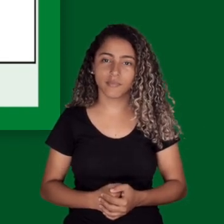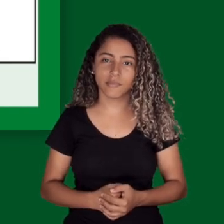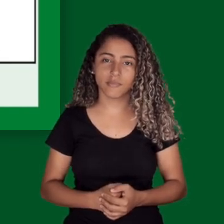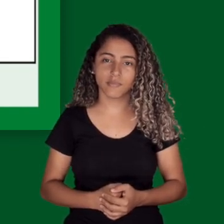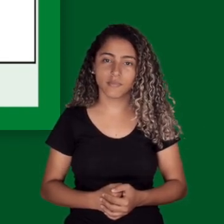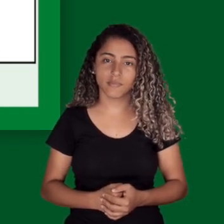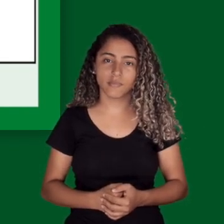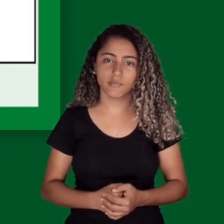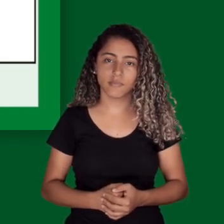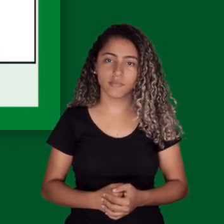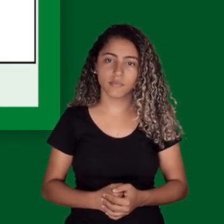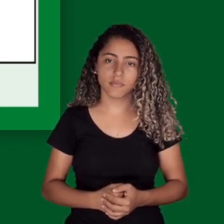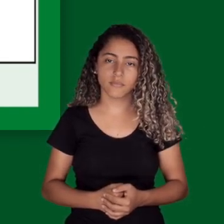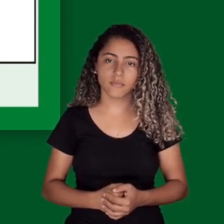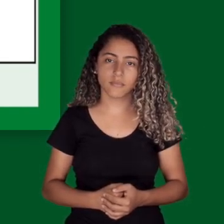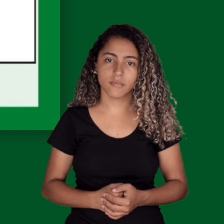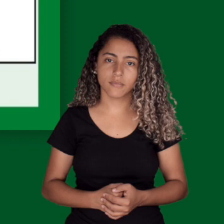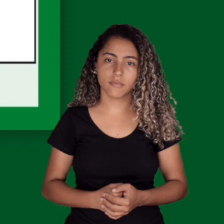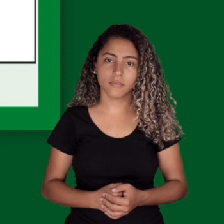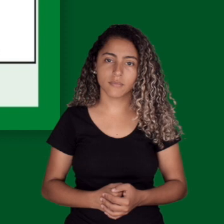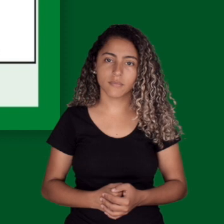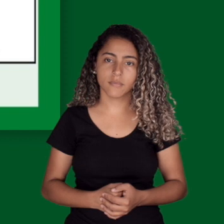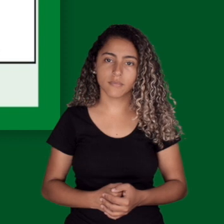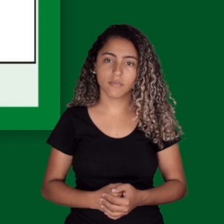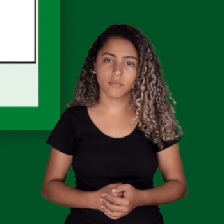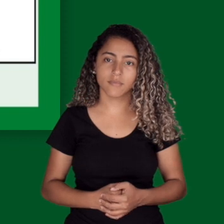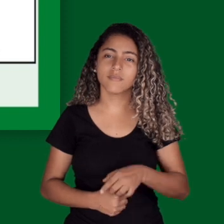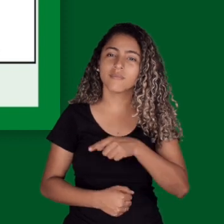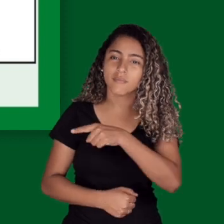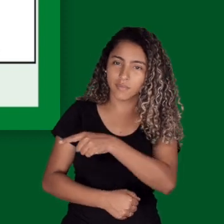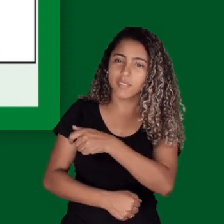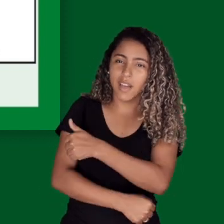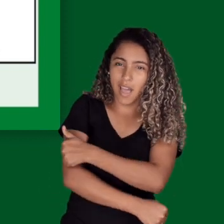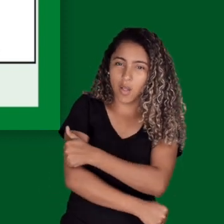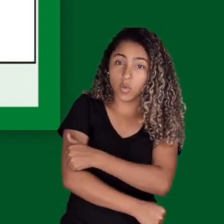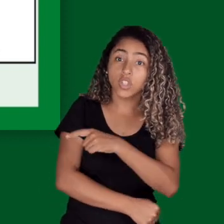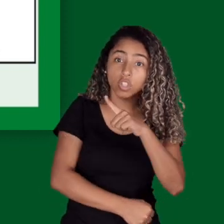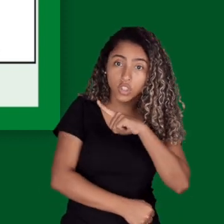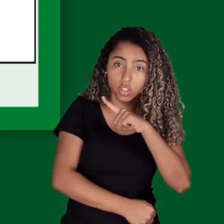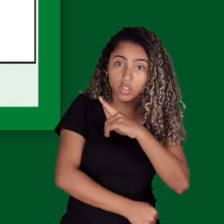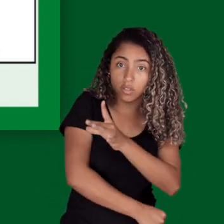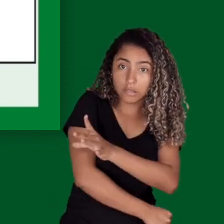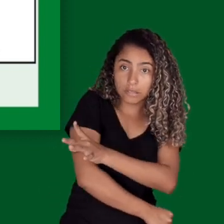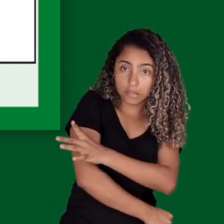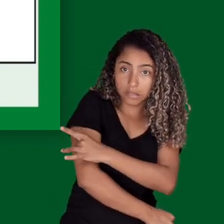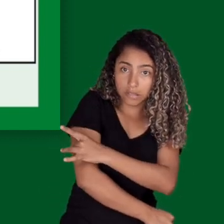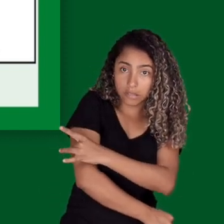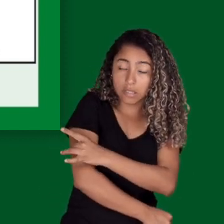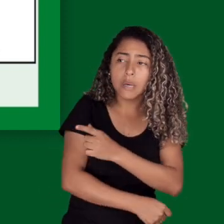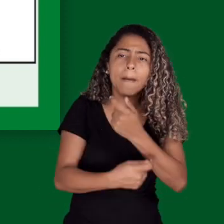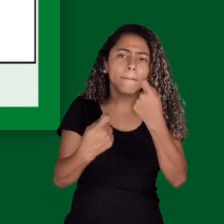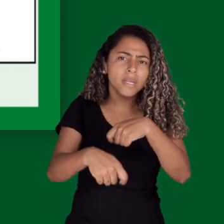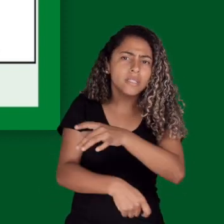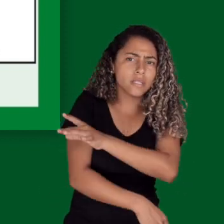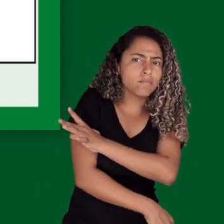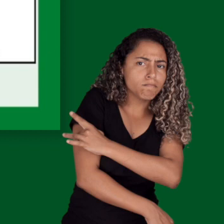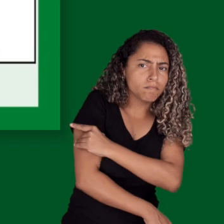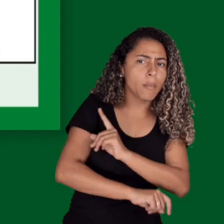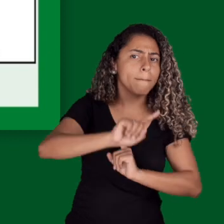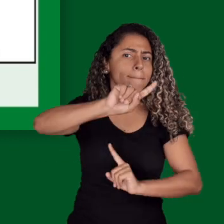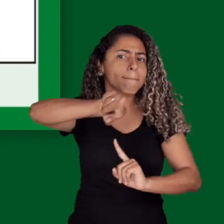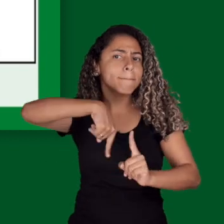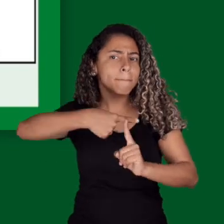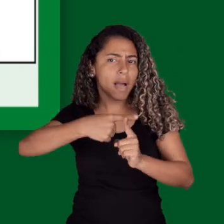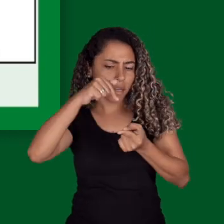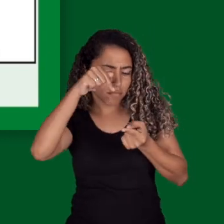E esse aluno, né, essa criança, esse adolescente que usa o sensor, ele precisa medir a glicemia na ponta de